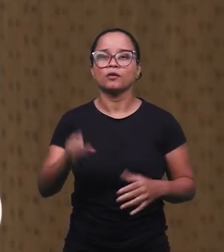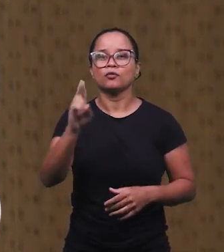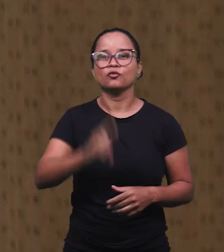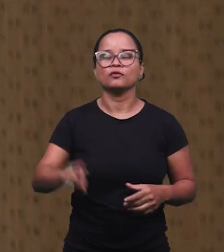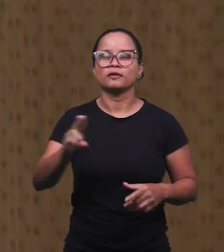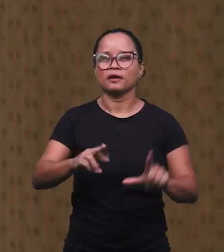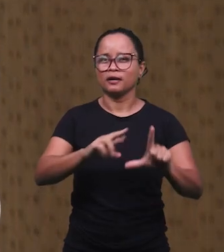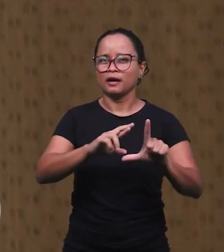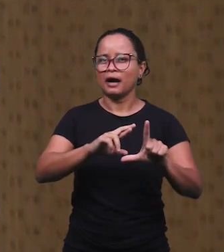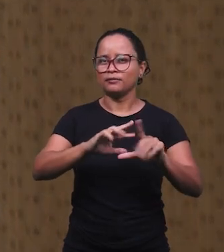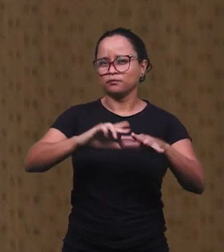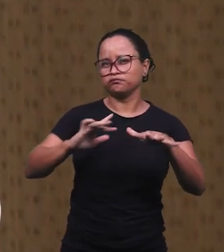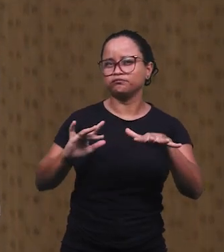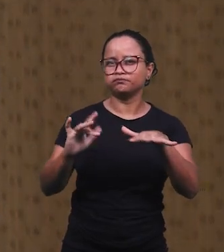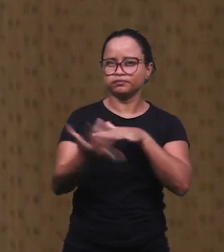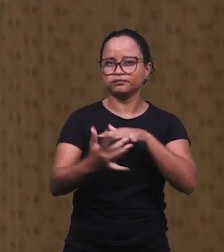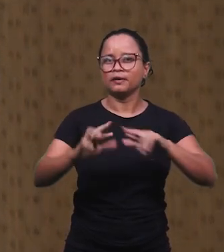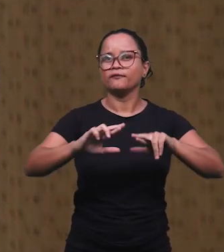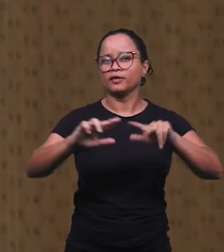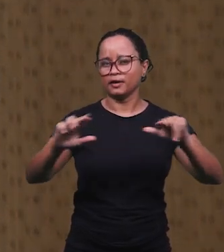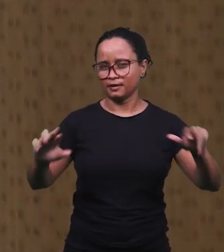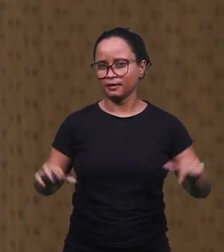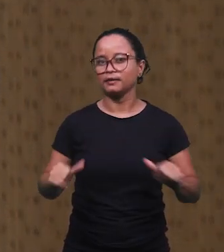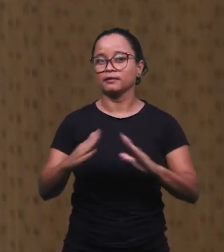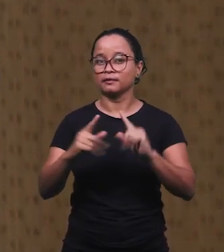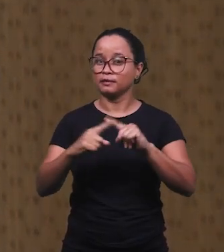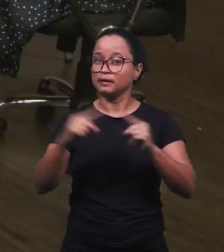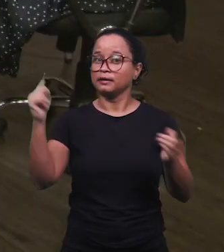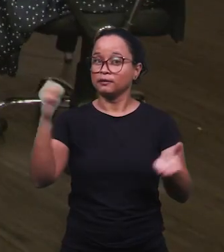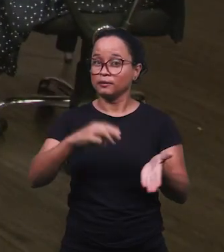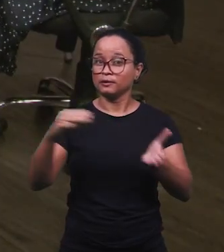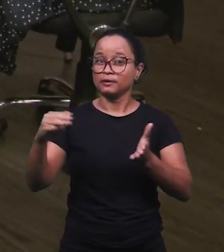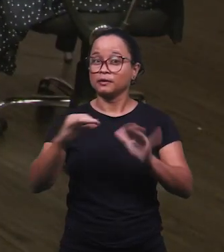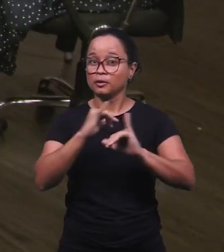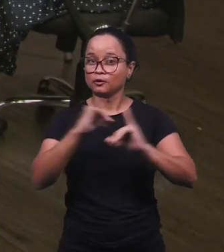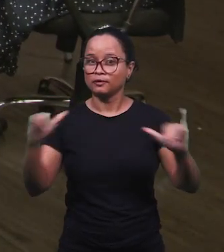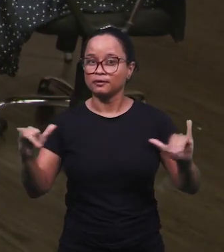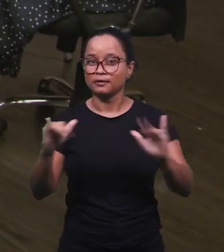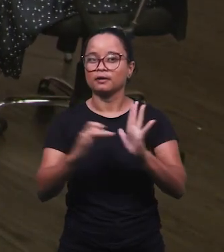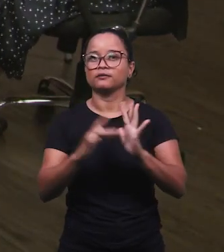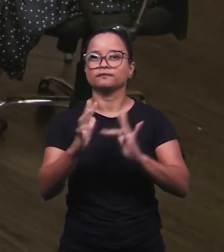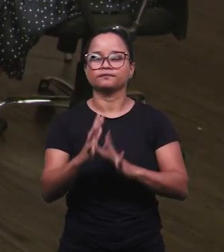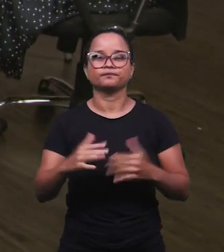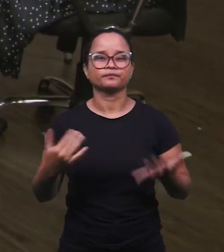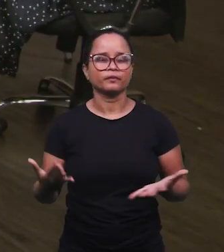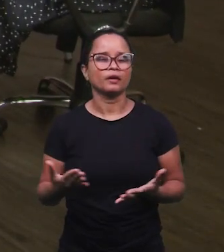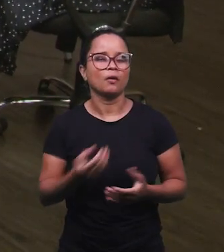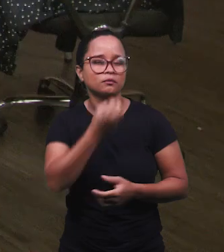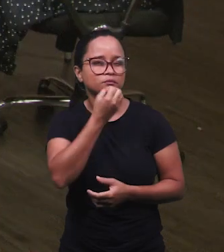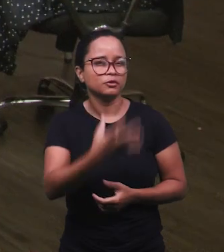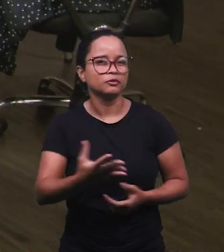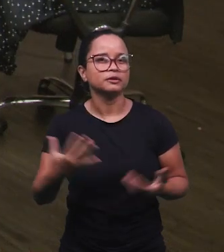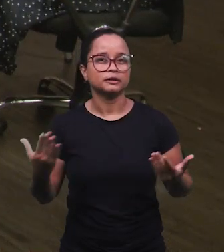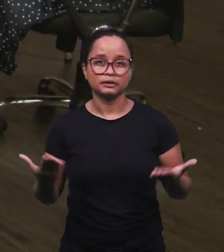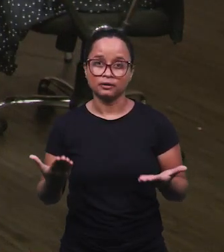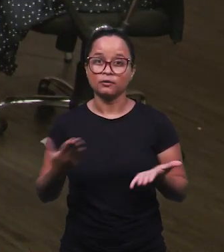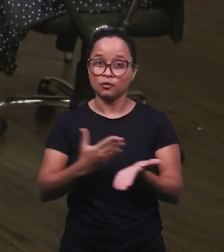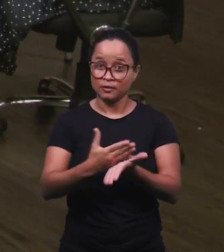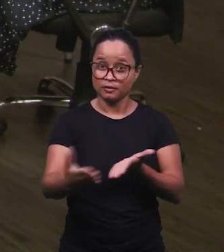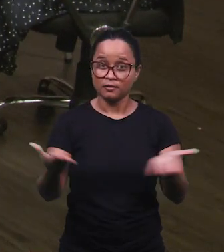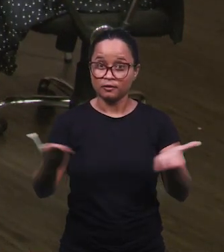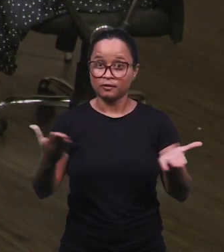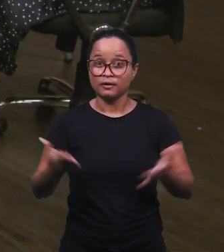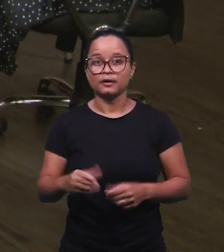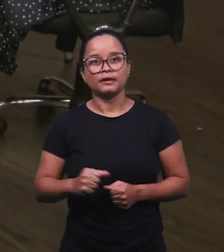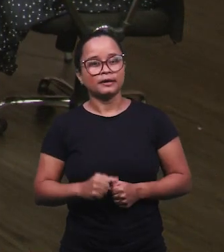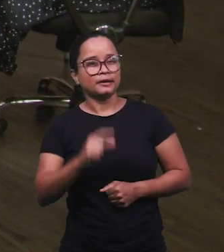são várias, para a gente estar divulgando a palavra do Senhor Jesus. Muito bem. Deixa eu fazer uma introdução aqui, passar para o Léo,